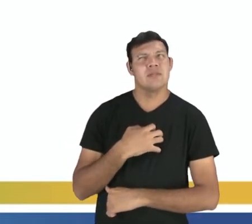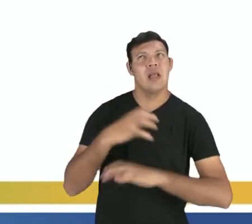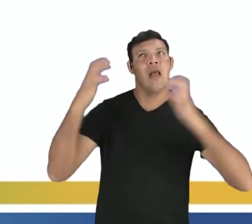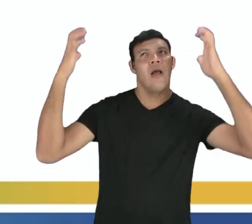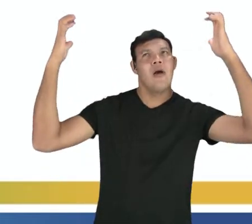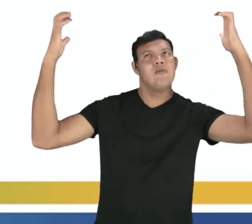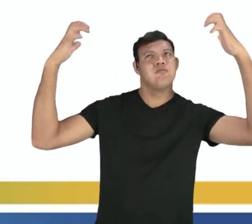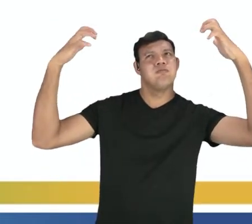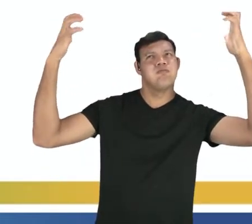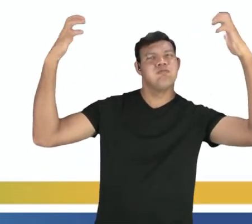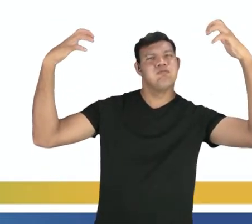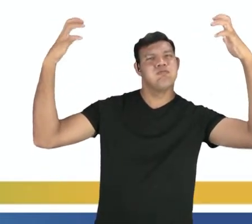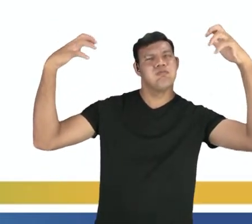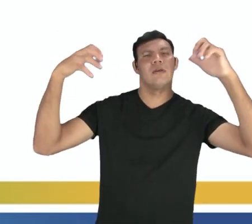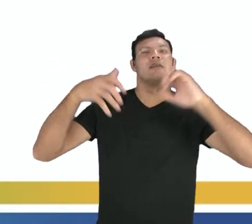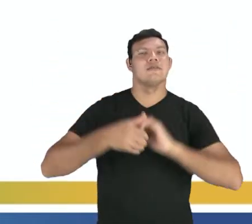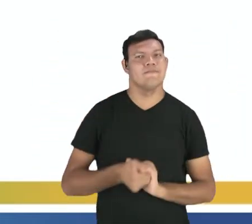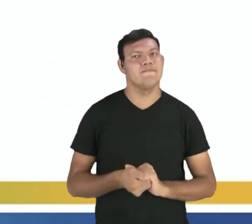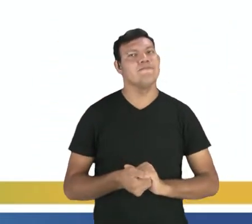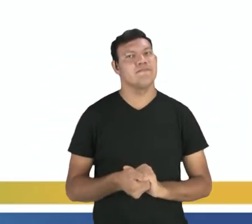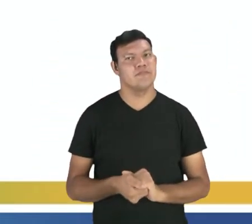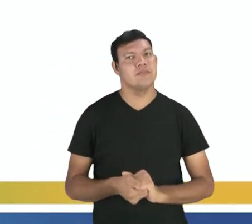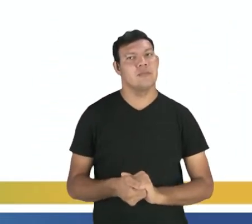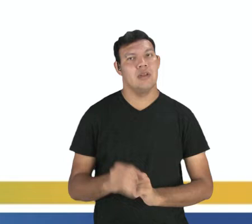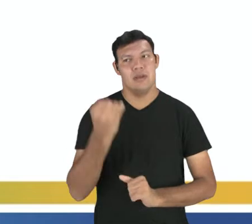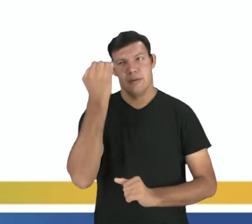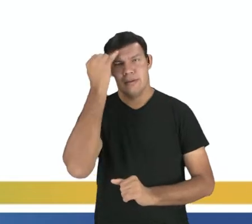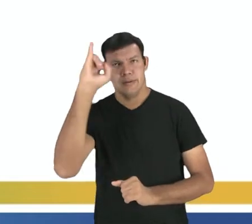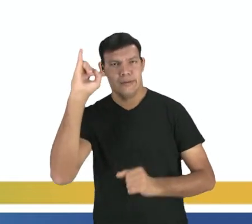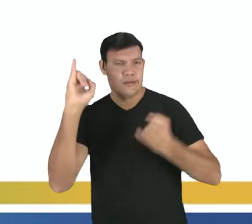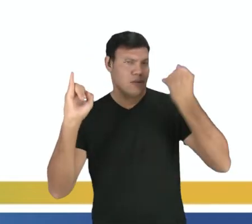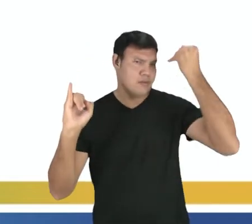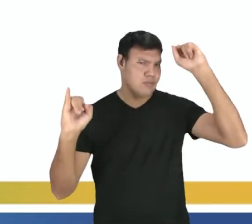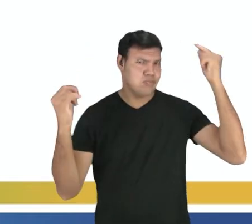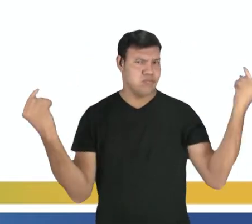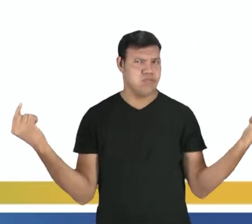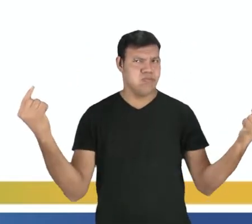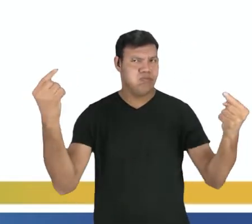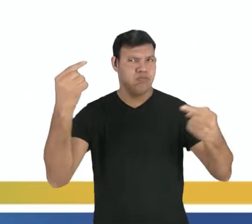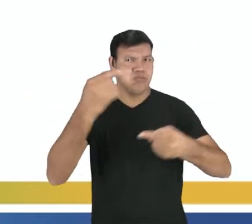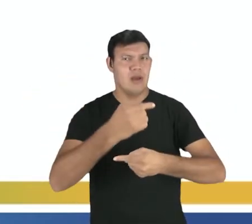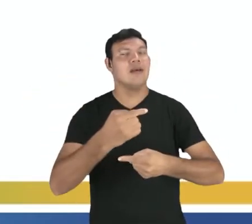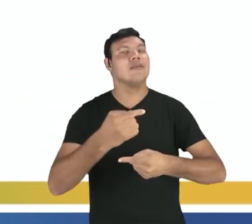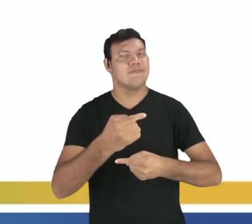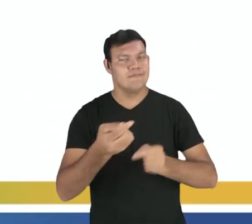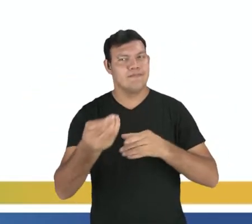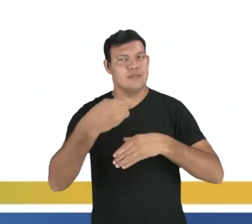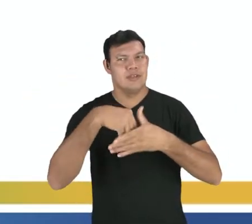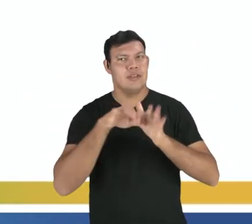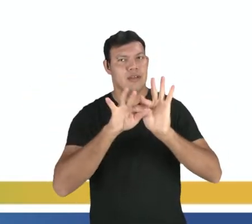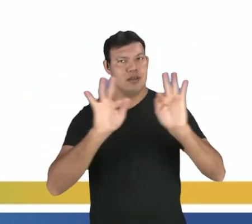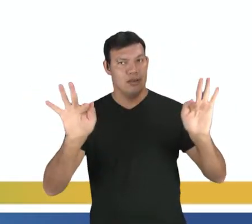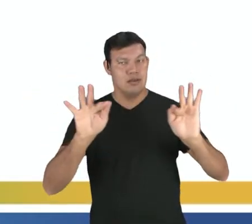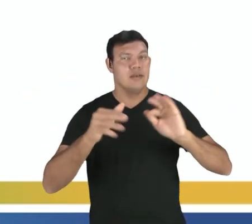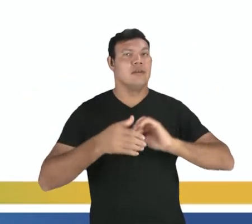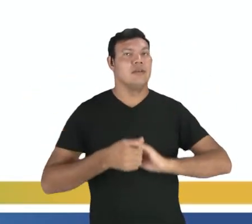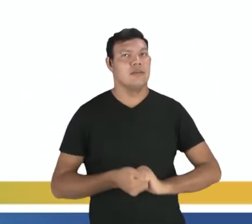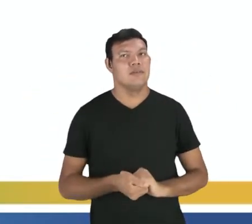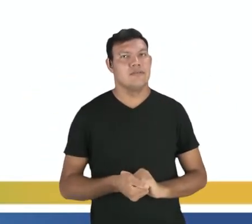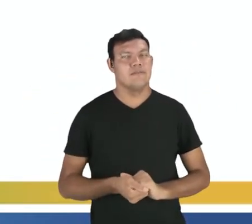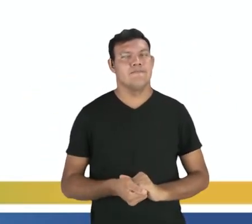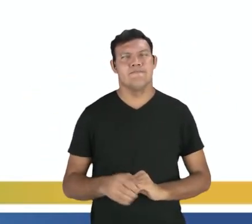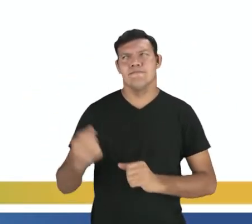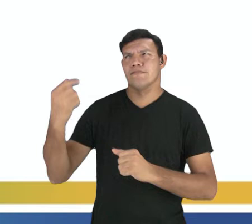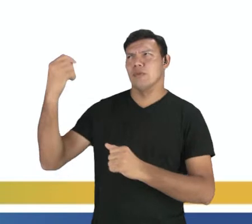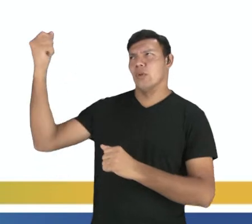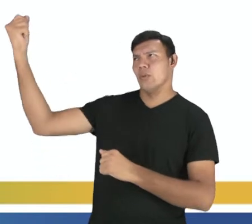ideias opostas, ideias contrárias, causando aí esse contraste dentro da frase, a antítese. Embora o